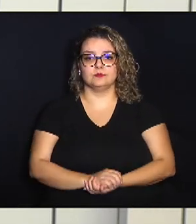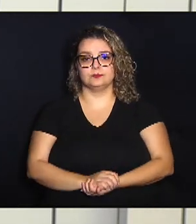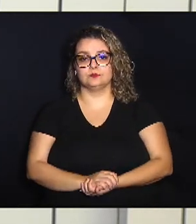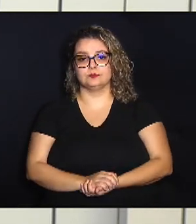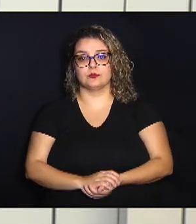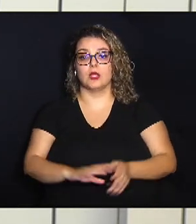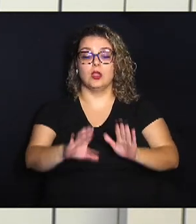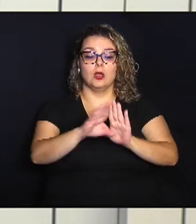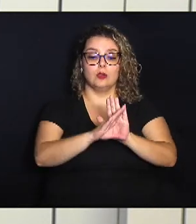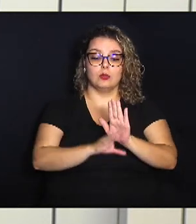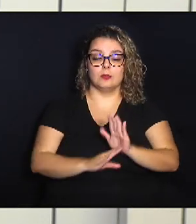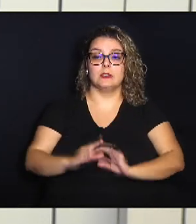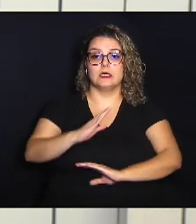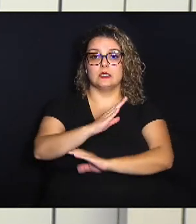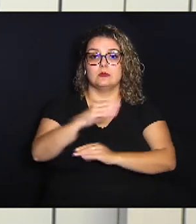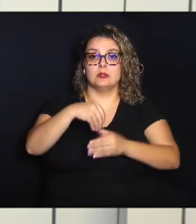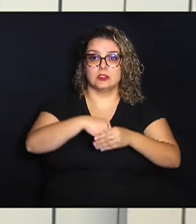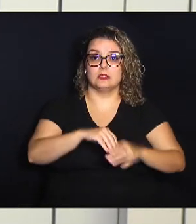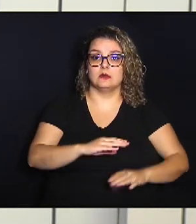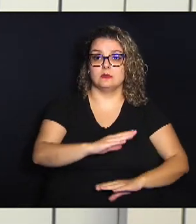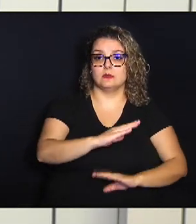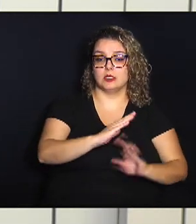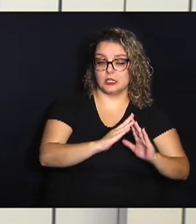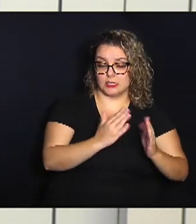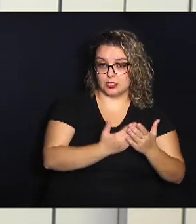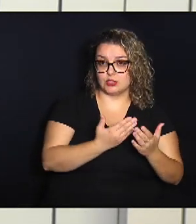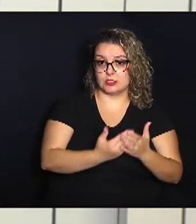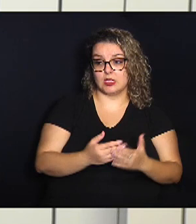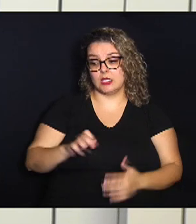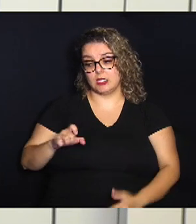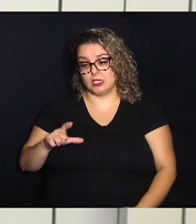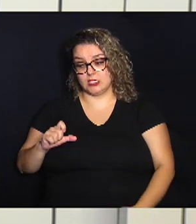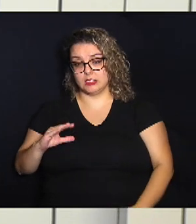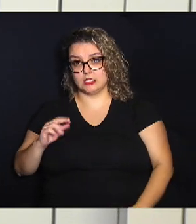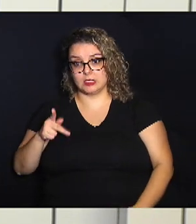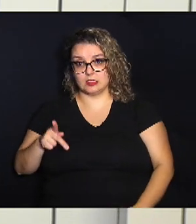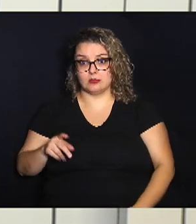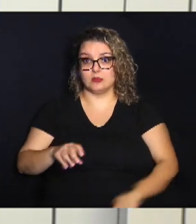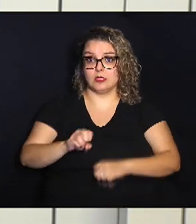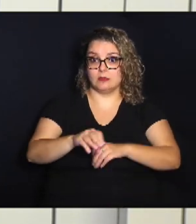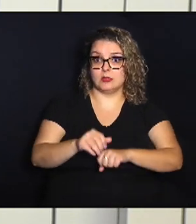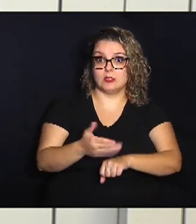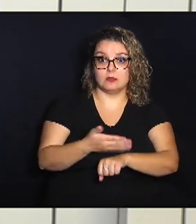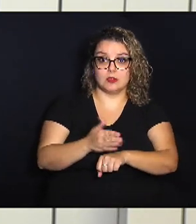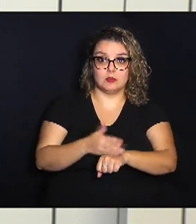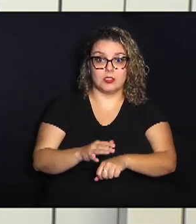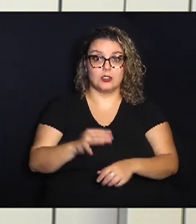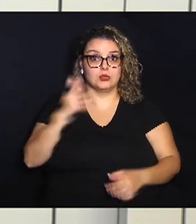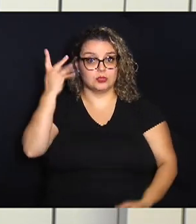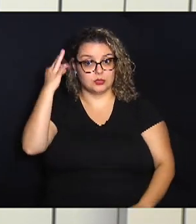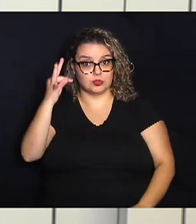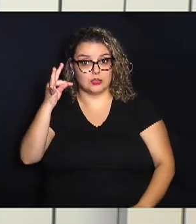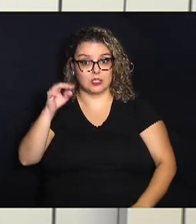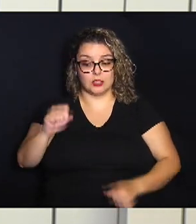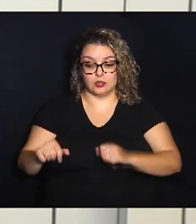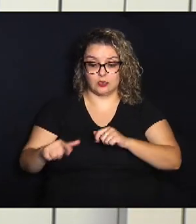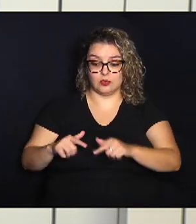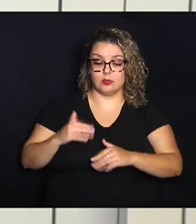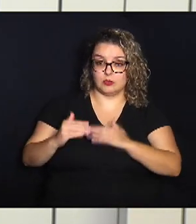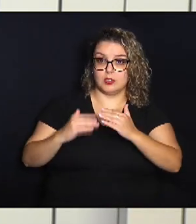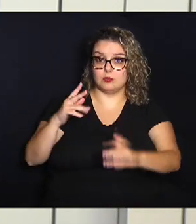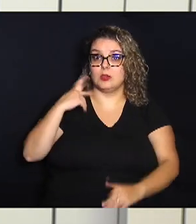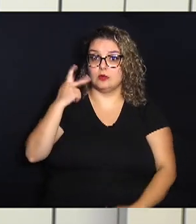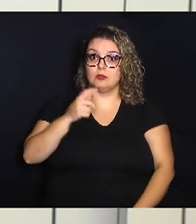Programa Câmara na Escola da Elecamp oferece aulas práticas e teóricas sobre formação política